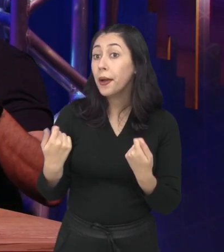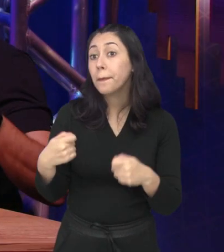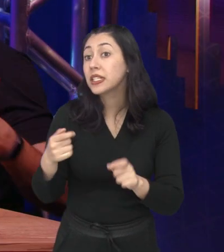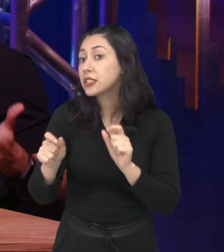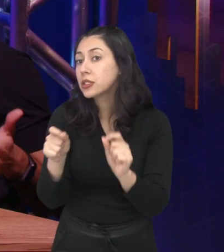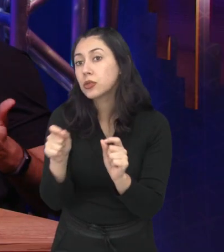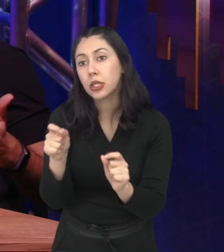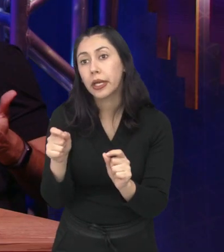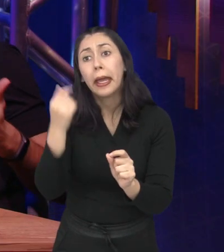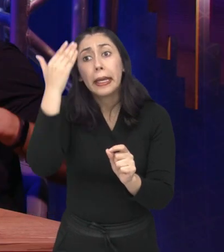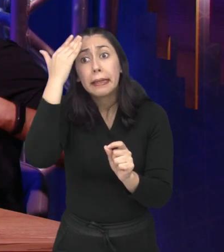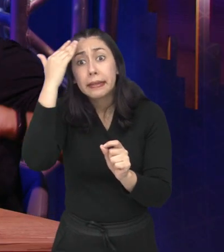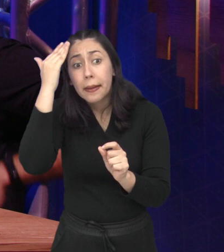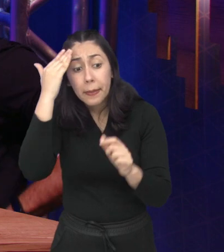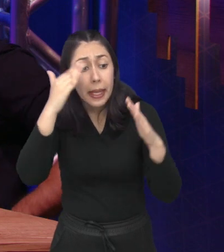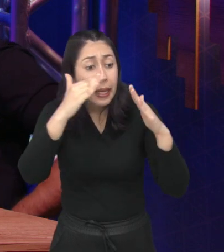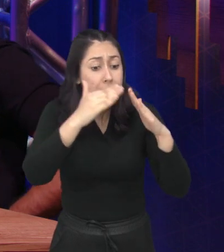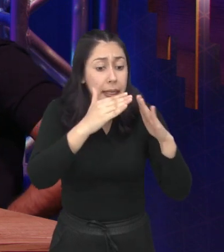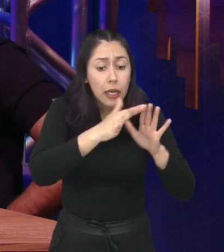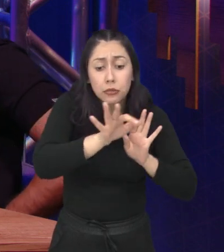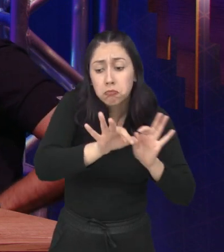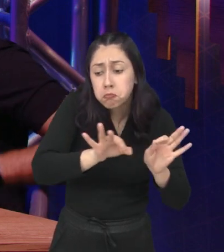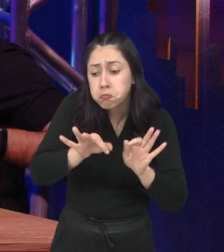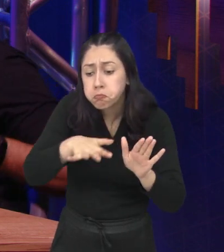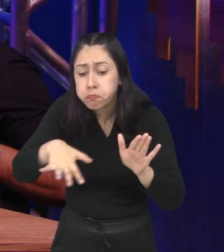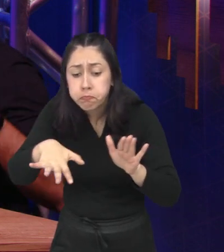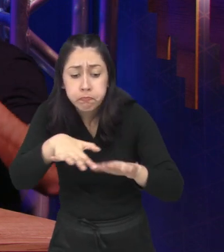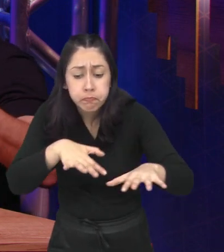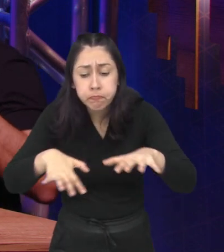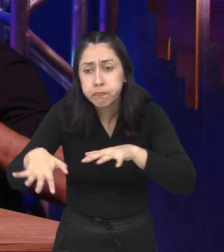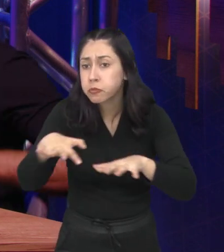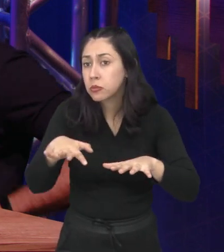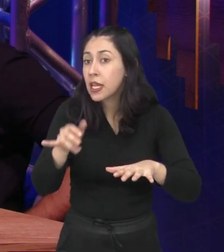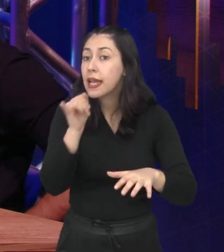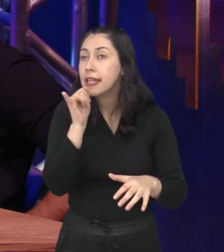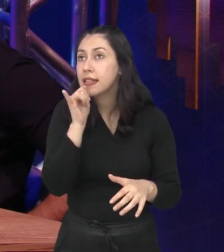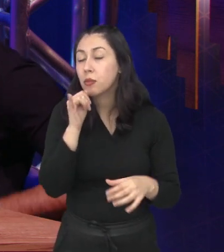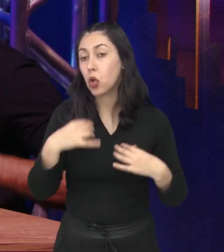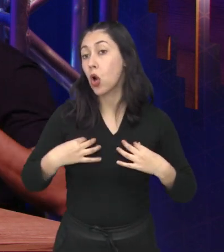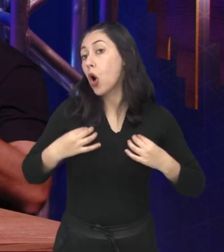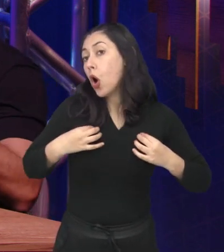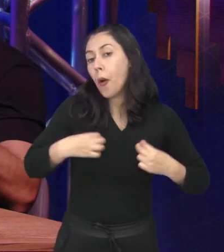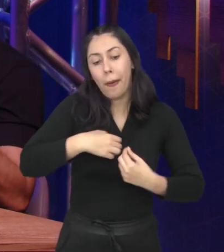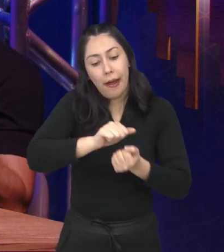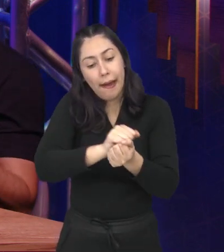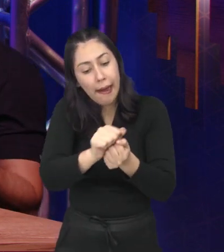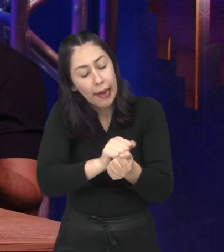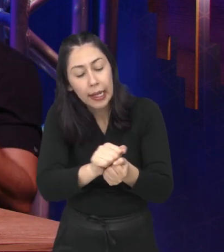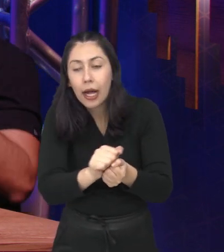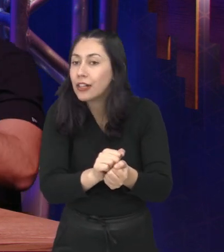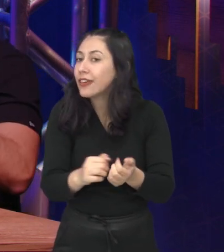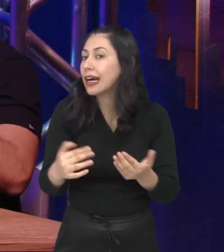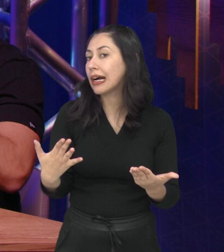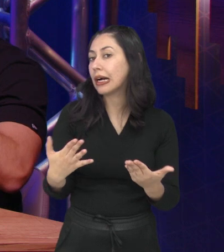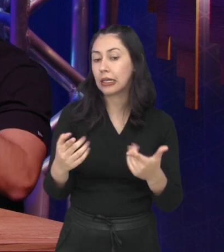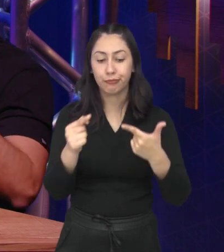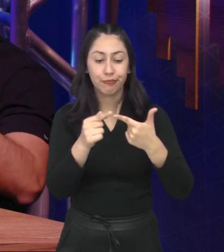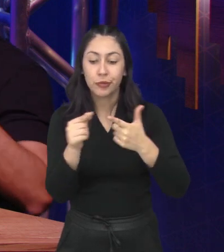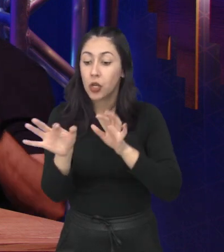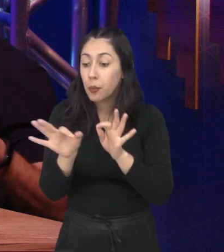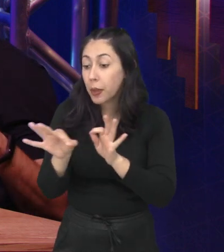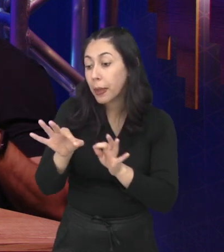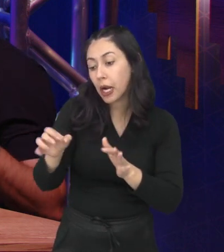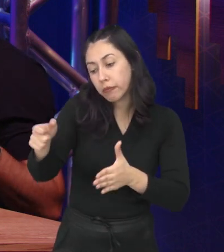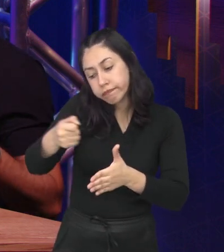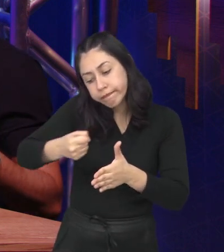questão. Você precisa ter habilidades domésticas, cara. Você precisa lavar a sua roupa, você precisa programar a